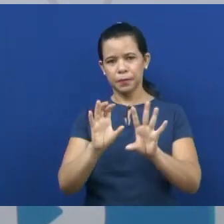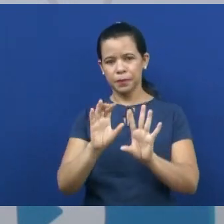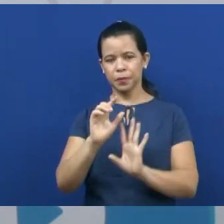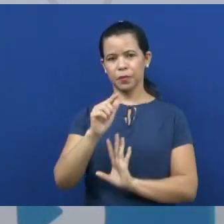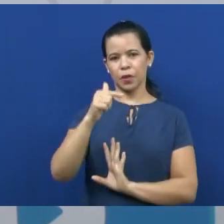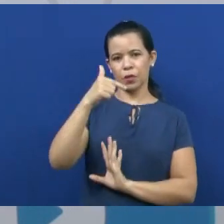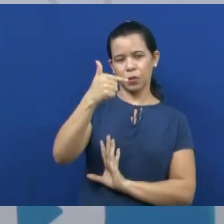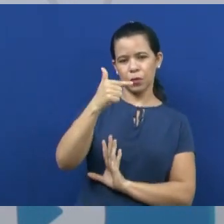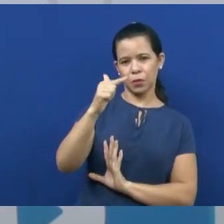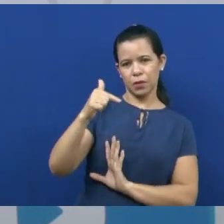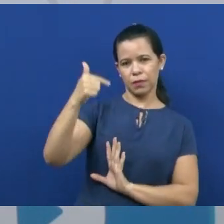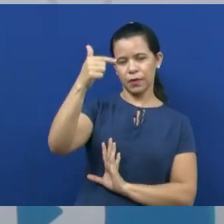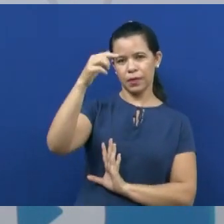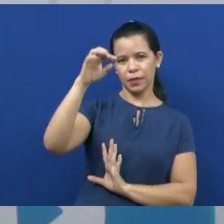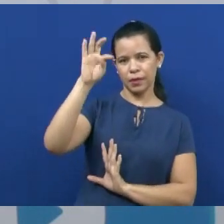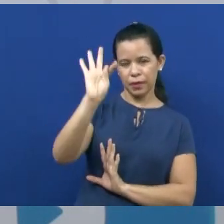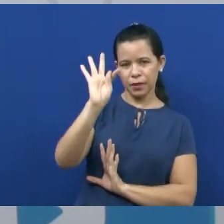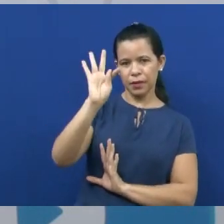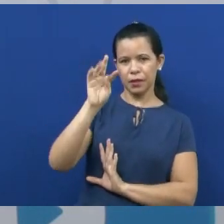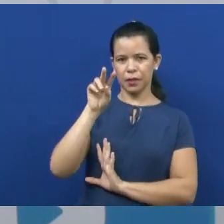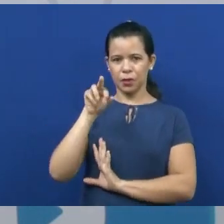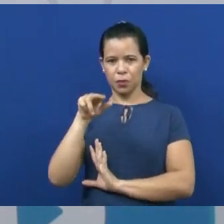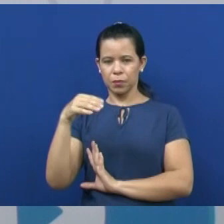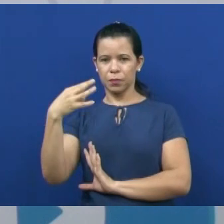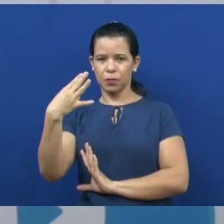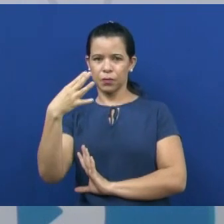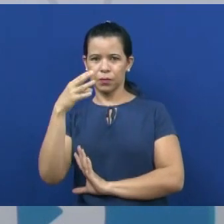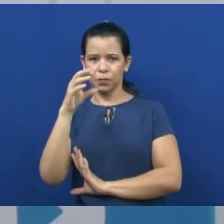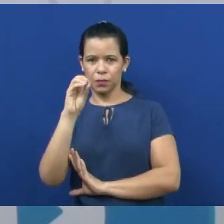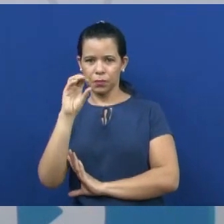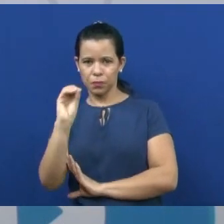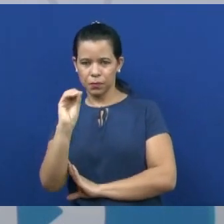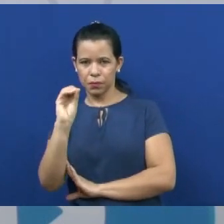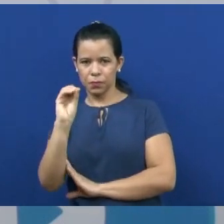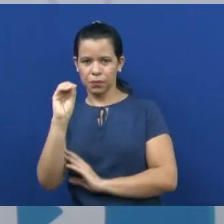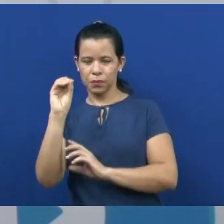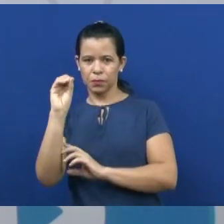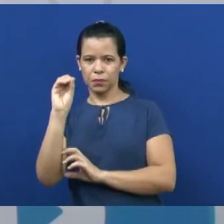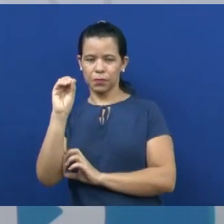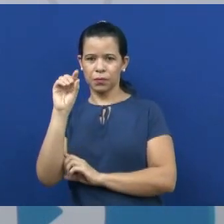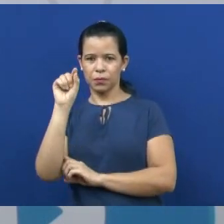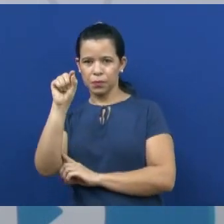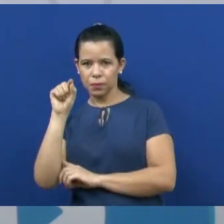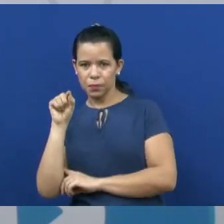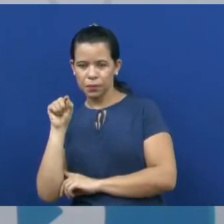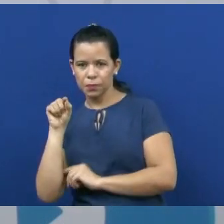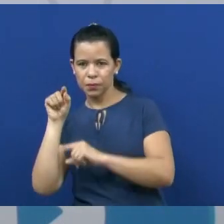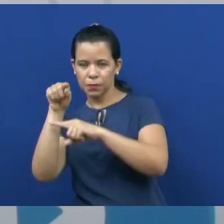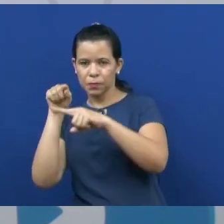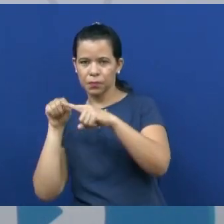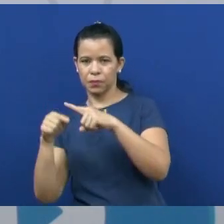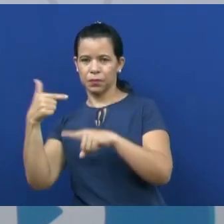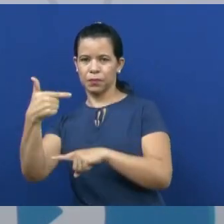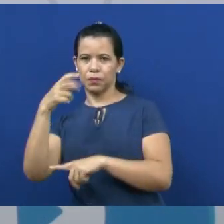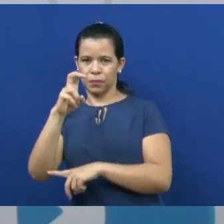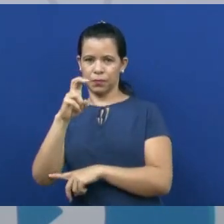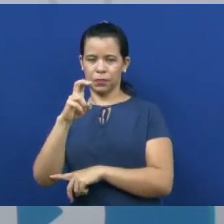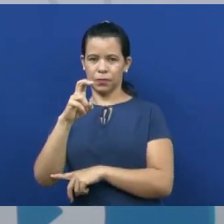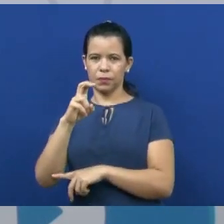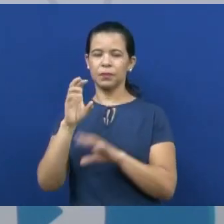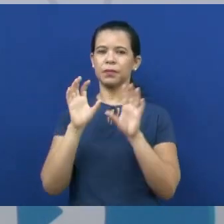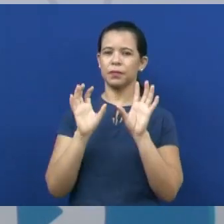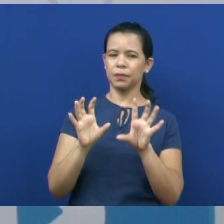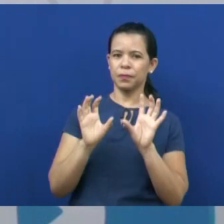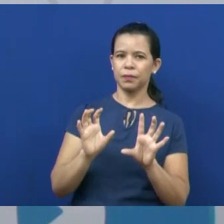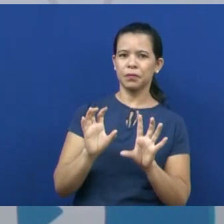a t igual a 400 dividido para 25. Então, nesse caso, o